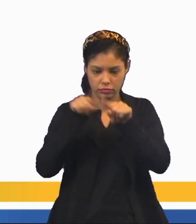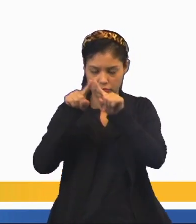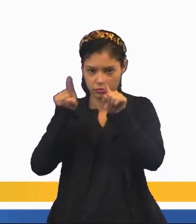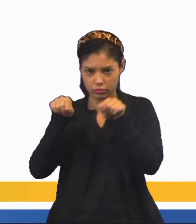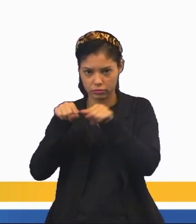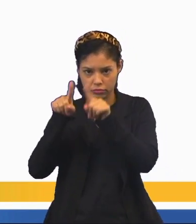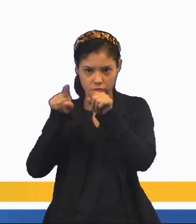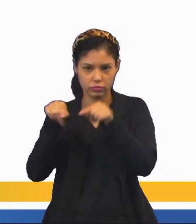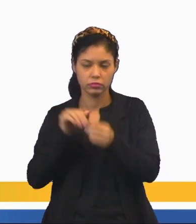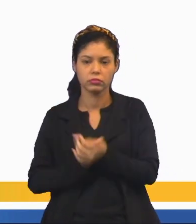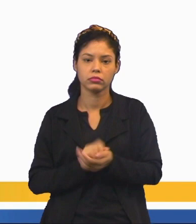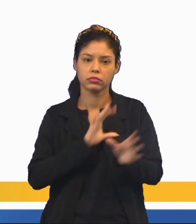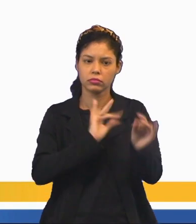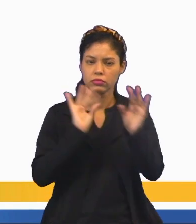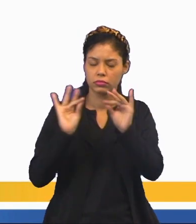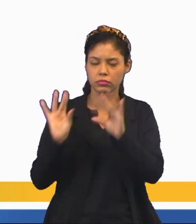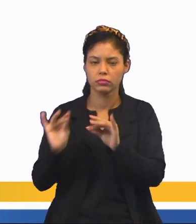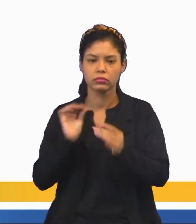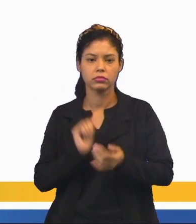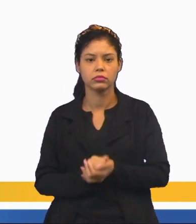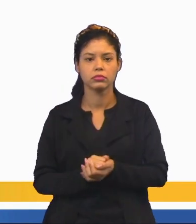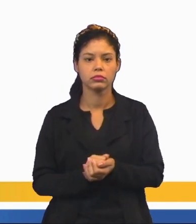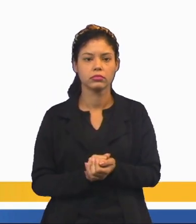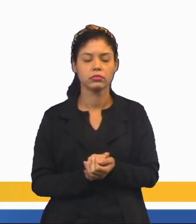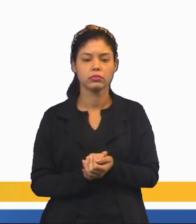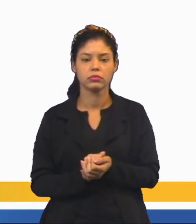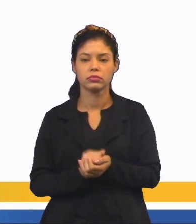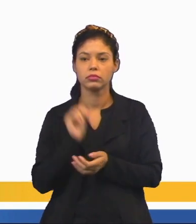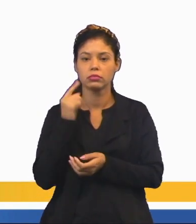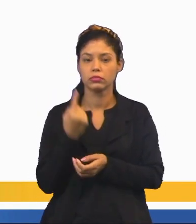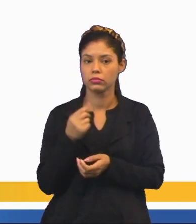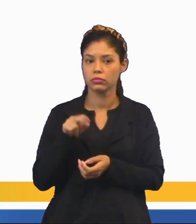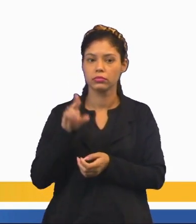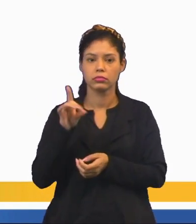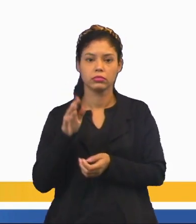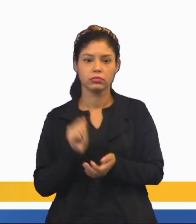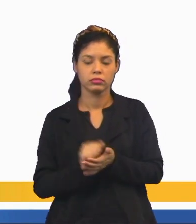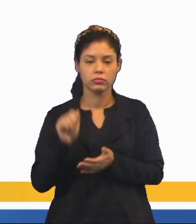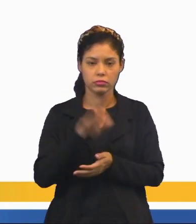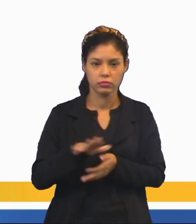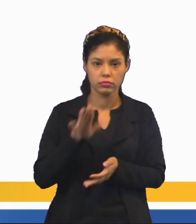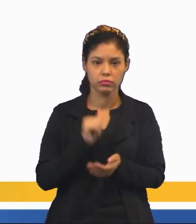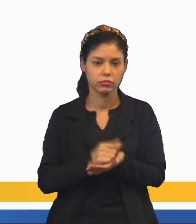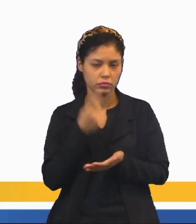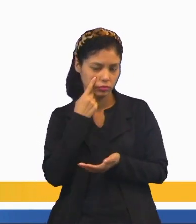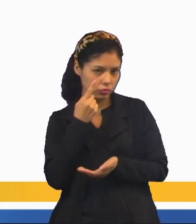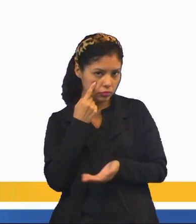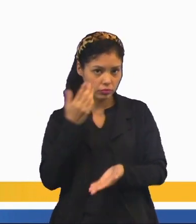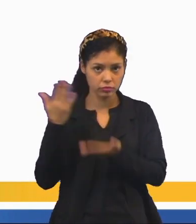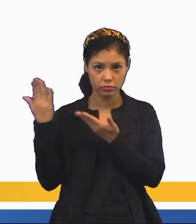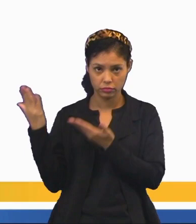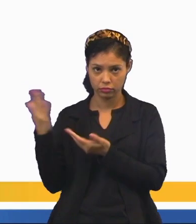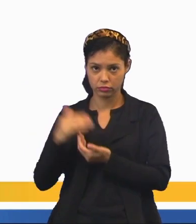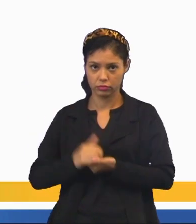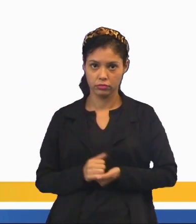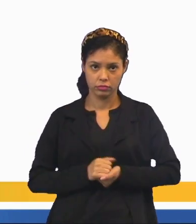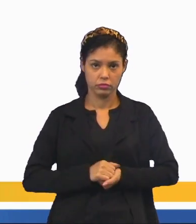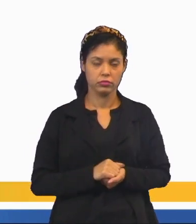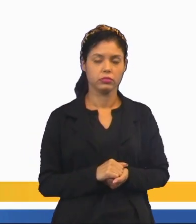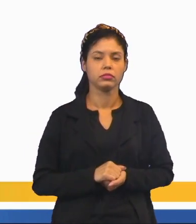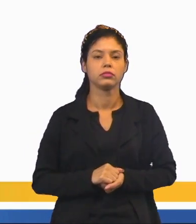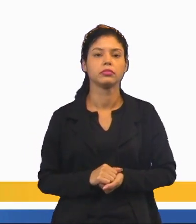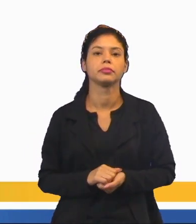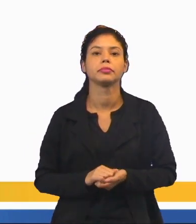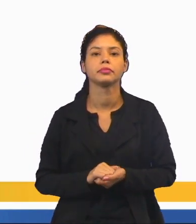de quadrinhos se cada quadrado for uma unidade de área. Observe aqui comigo. Vem